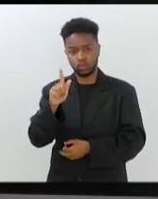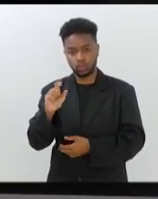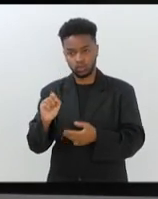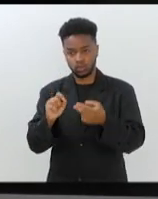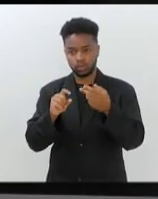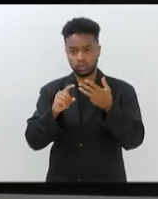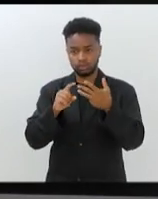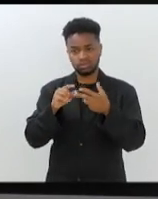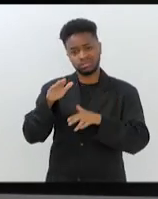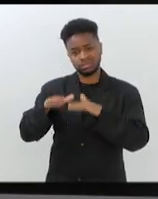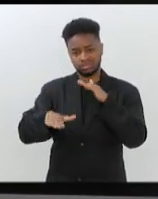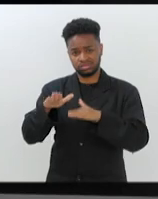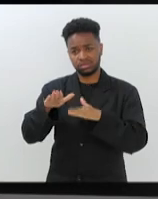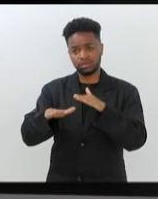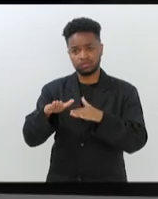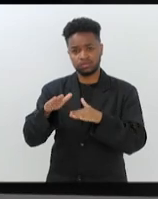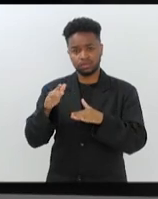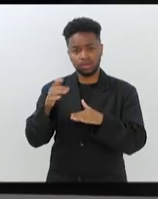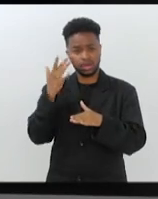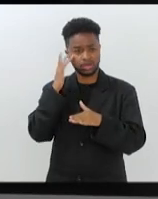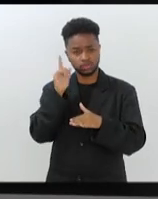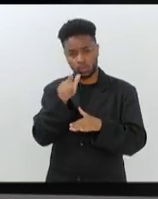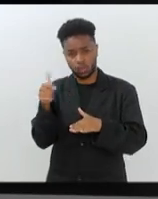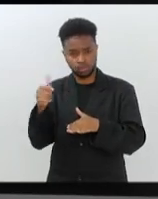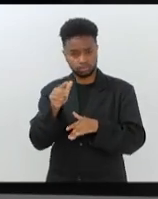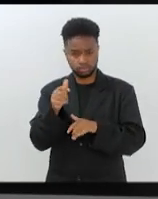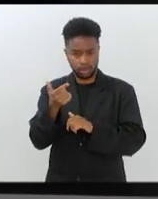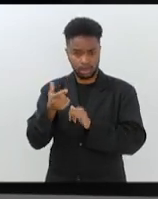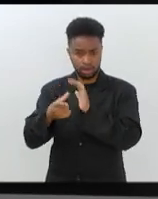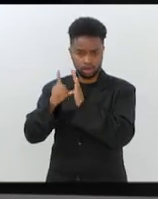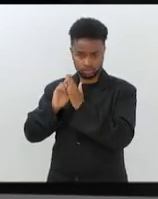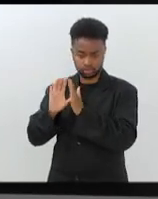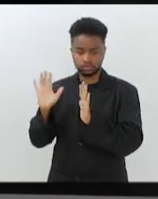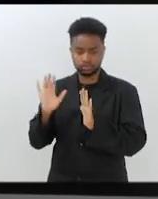Mas provavelmente devia ser outro antes